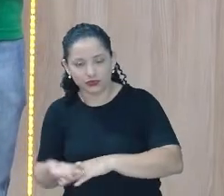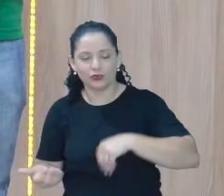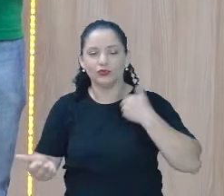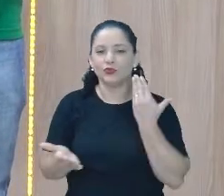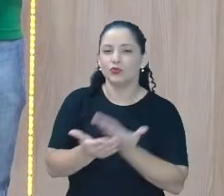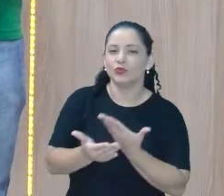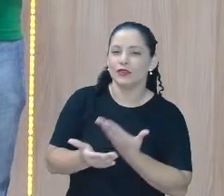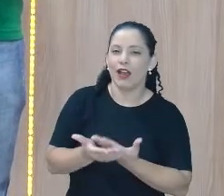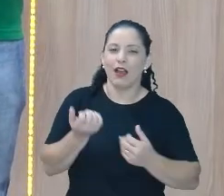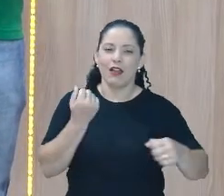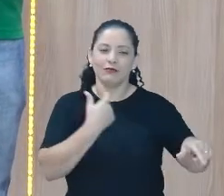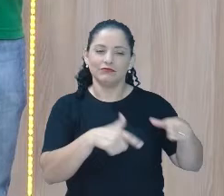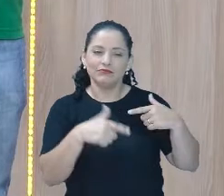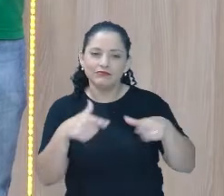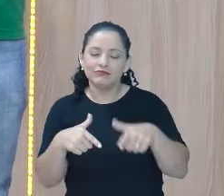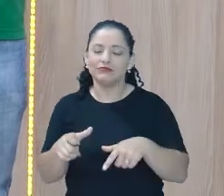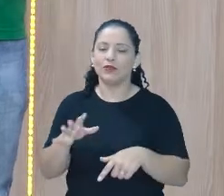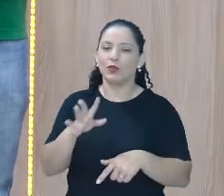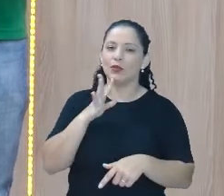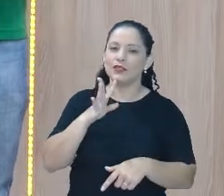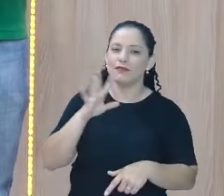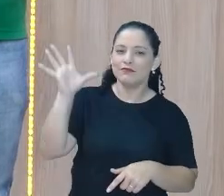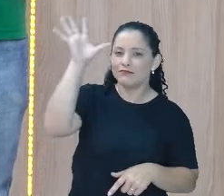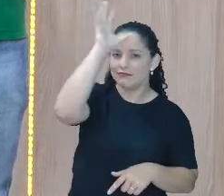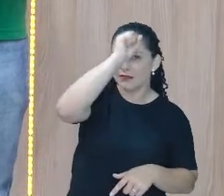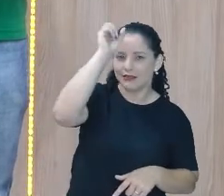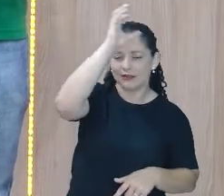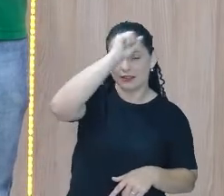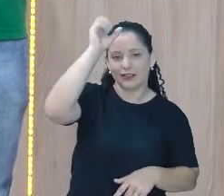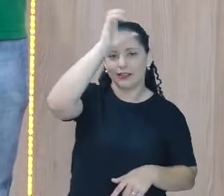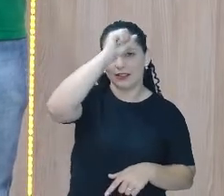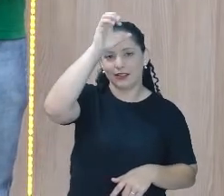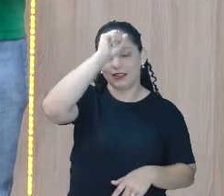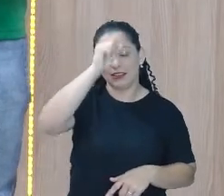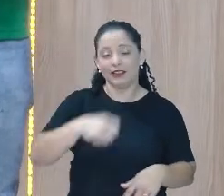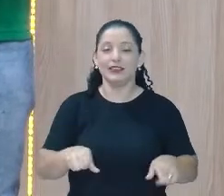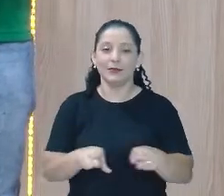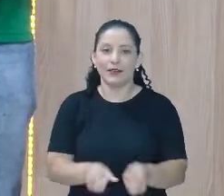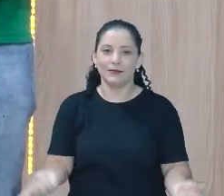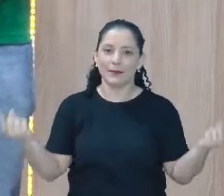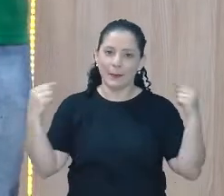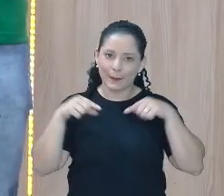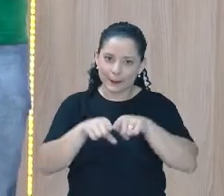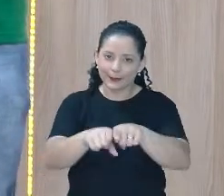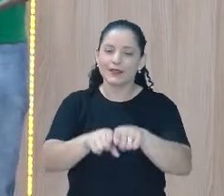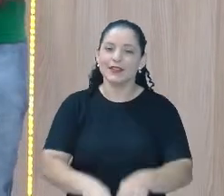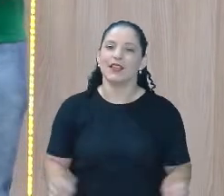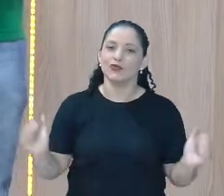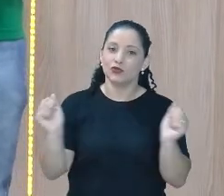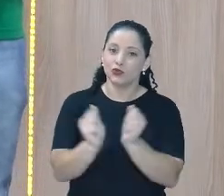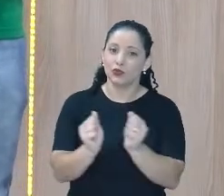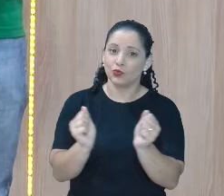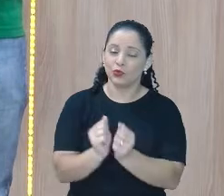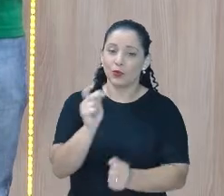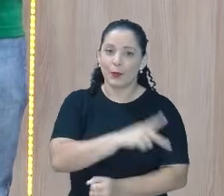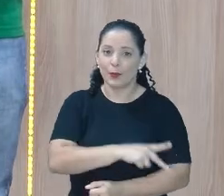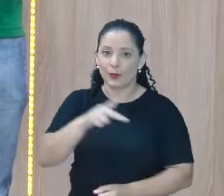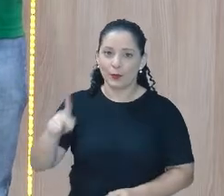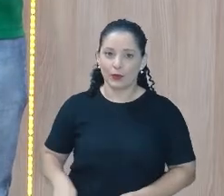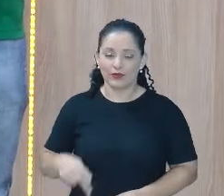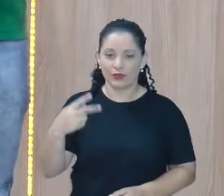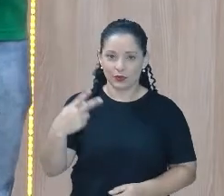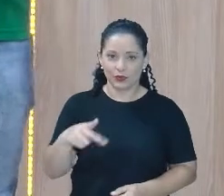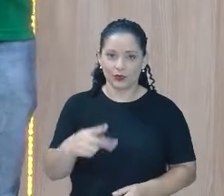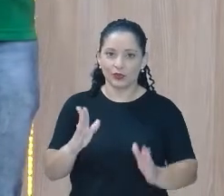diversas formas, certo? De um processo aí de ensino-aprendizado, claro, em parceria com o seu professor aí da sua